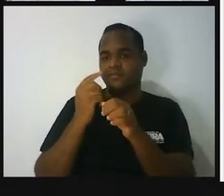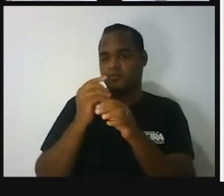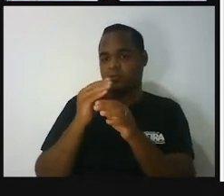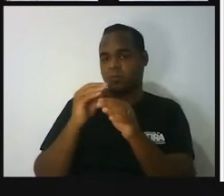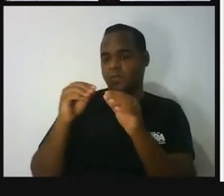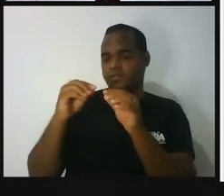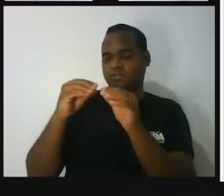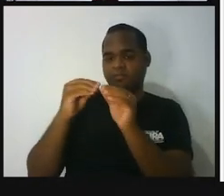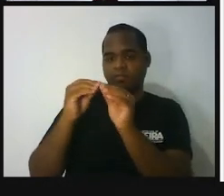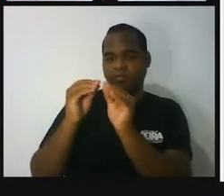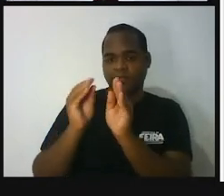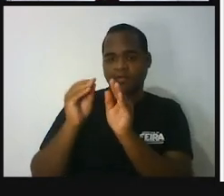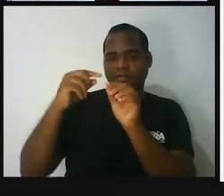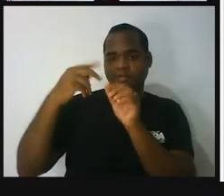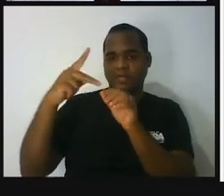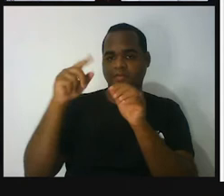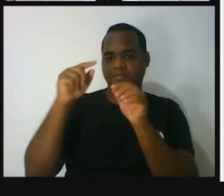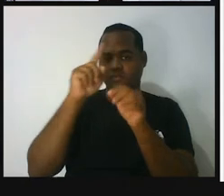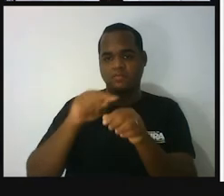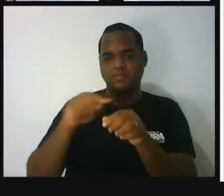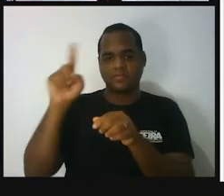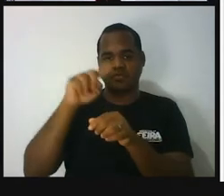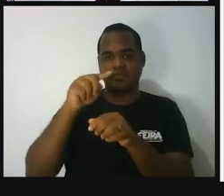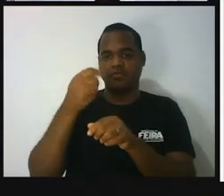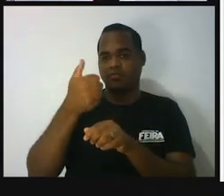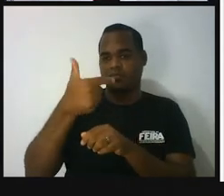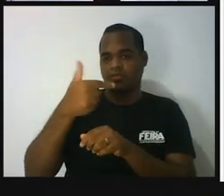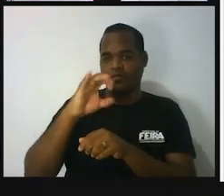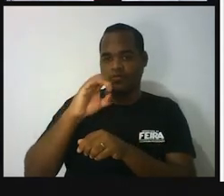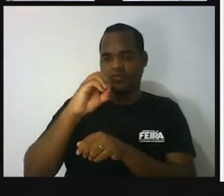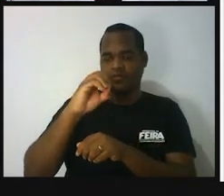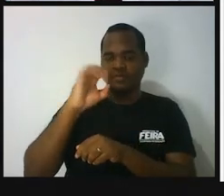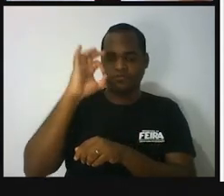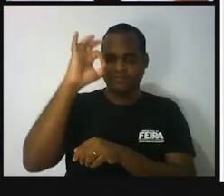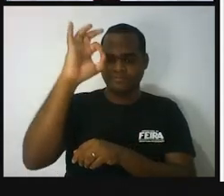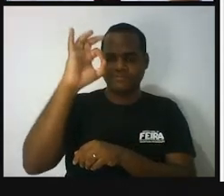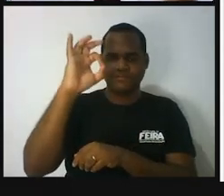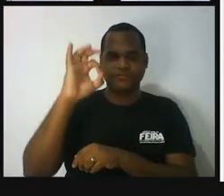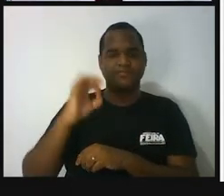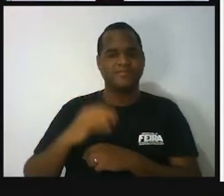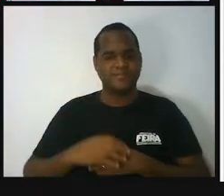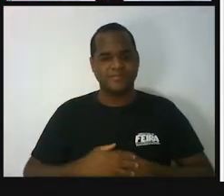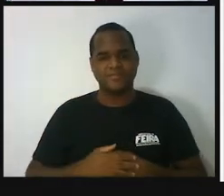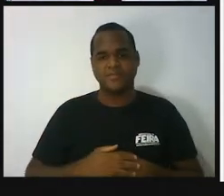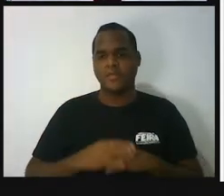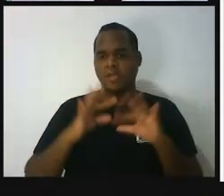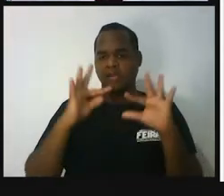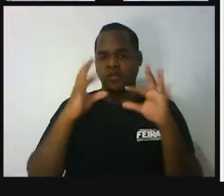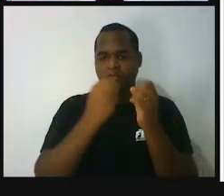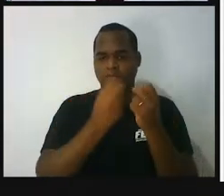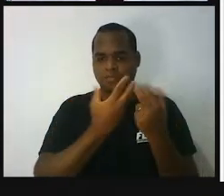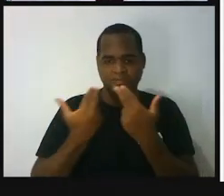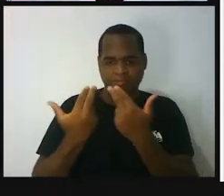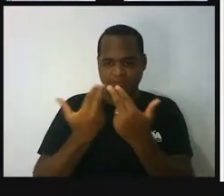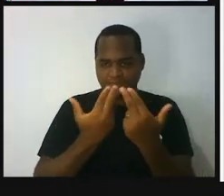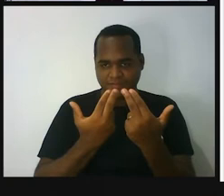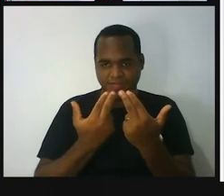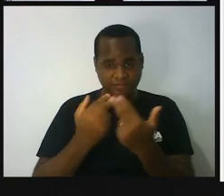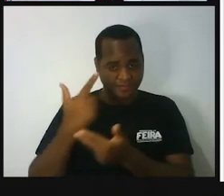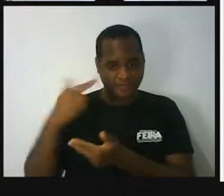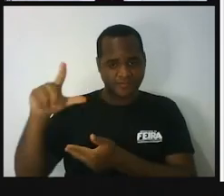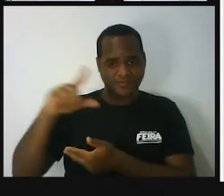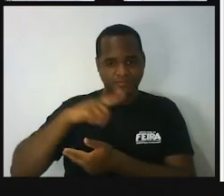ângulo, tem uma medida de 120 graus. Será que todos é assim? Bora medir mais